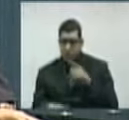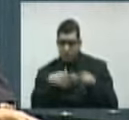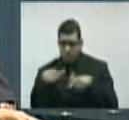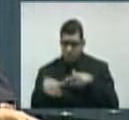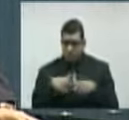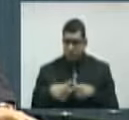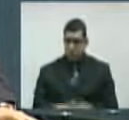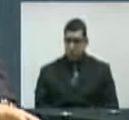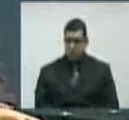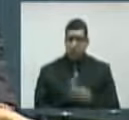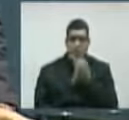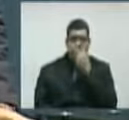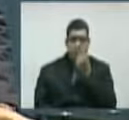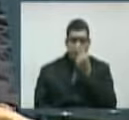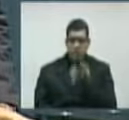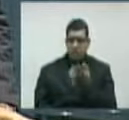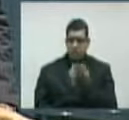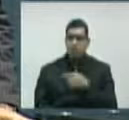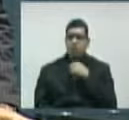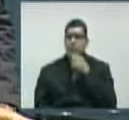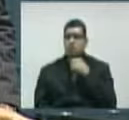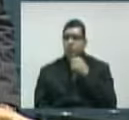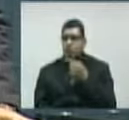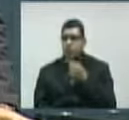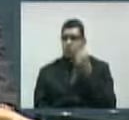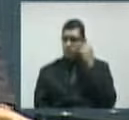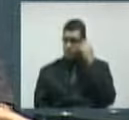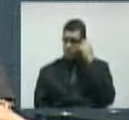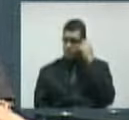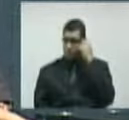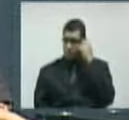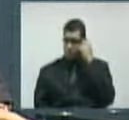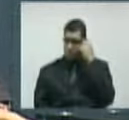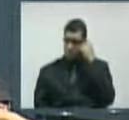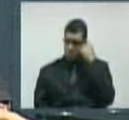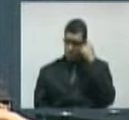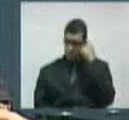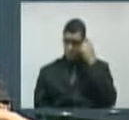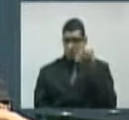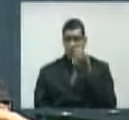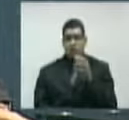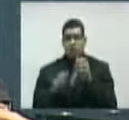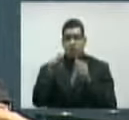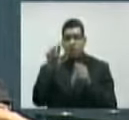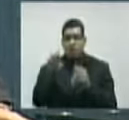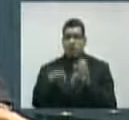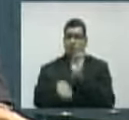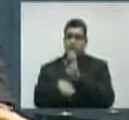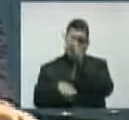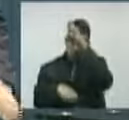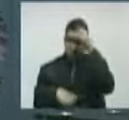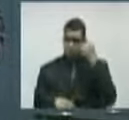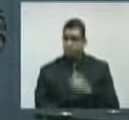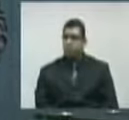constatação, parece-me que não há dúvida da necessidade de que a Assembleia Legislativa do estado do